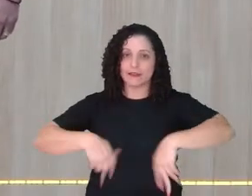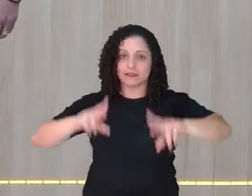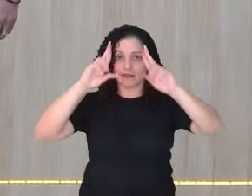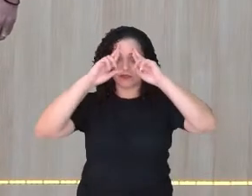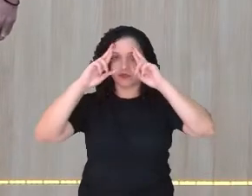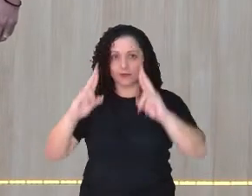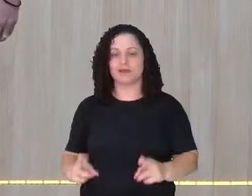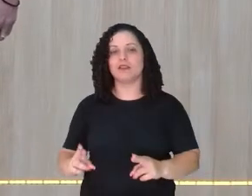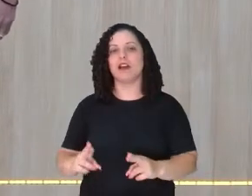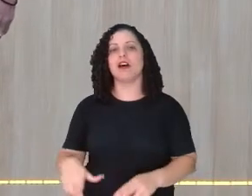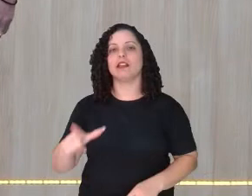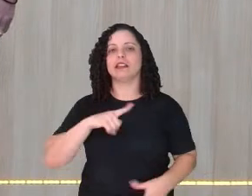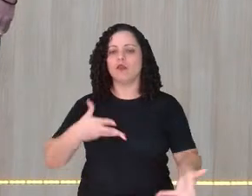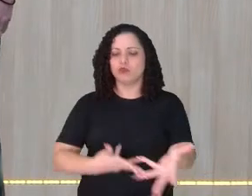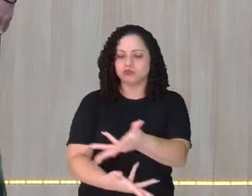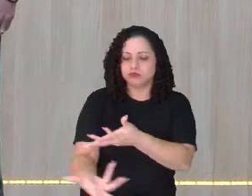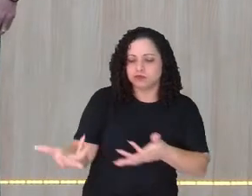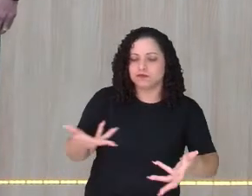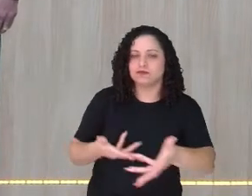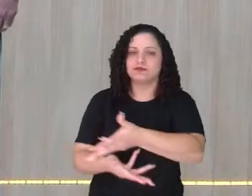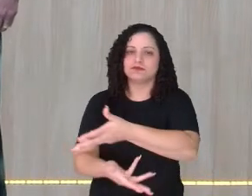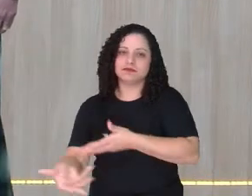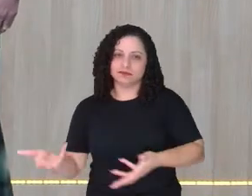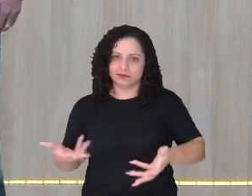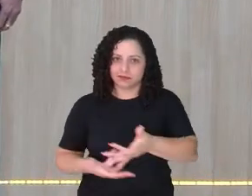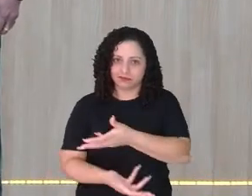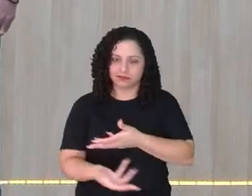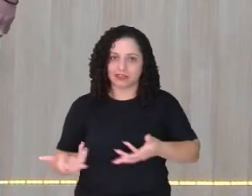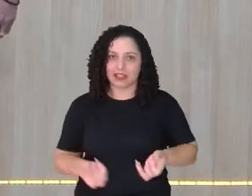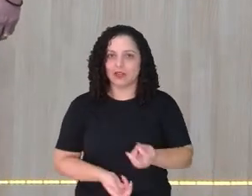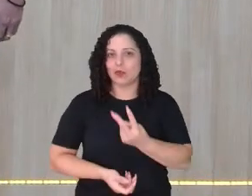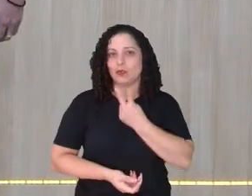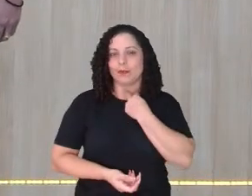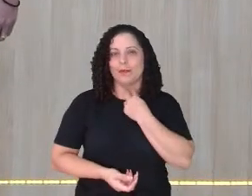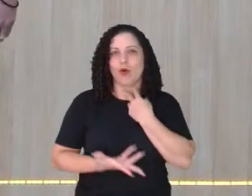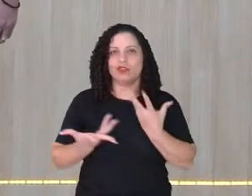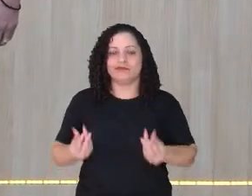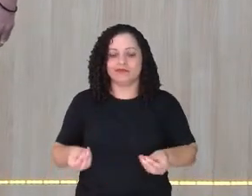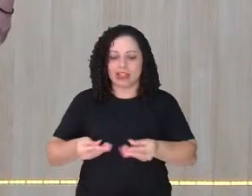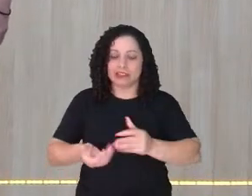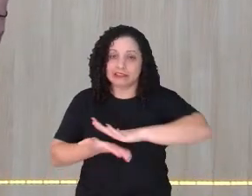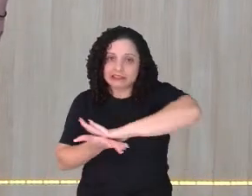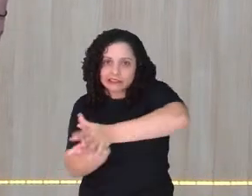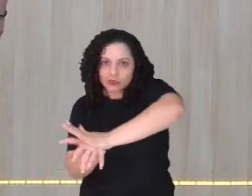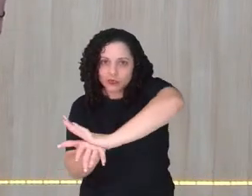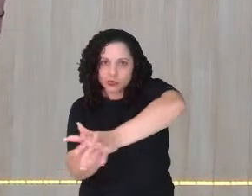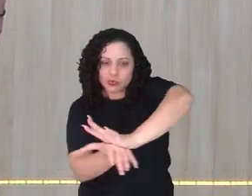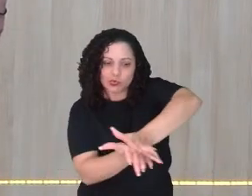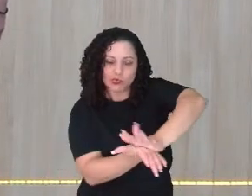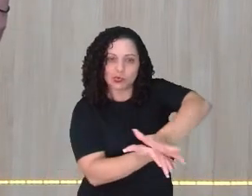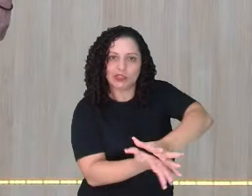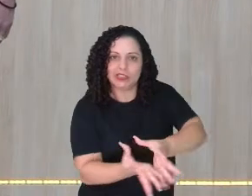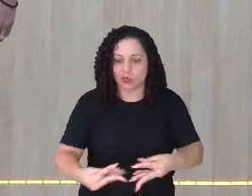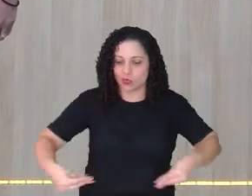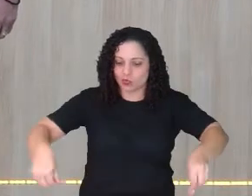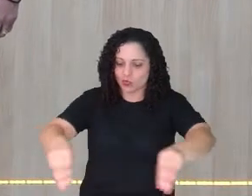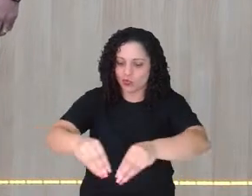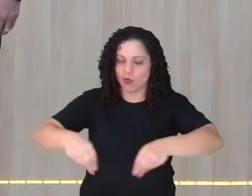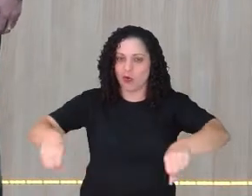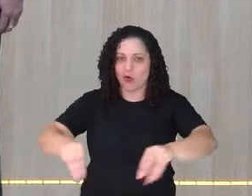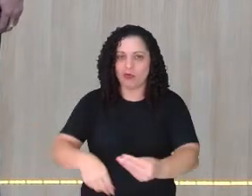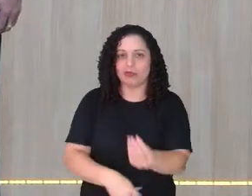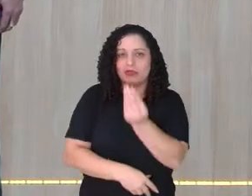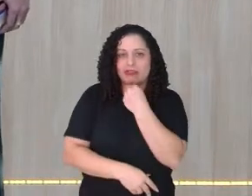bom manejo com ela, né? A gente não pode estar desgastando o nosso solo está empobrecendo, né, com